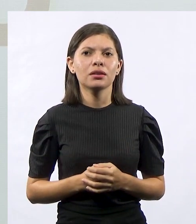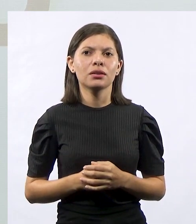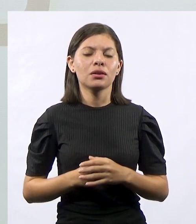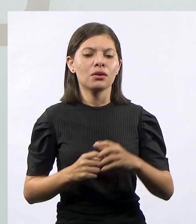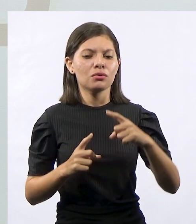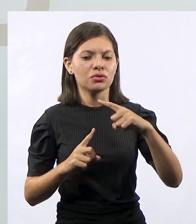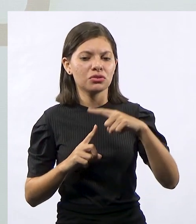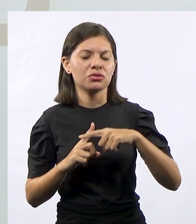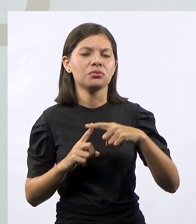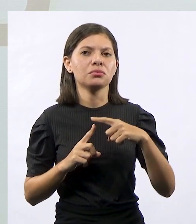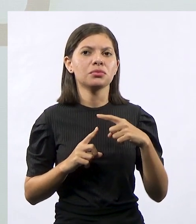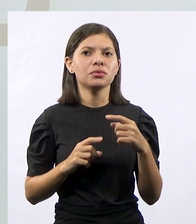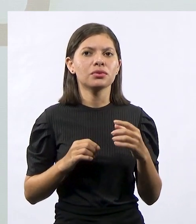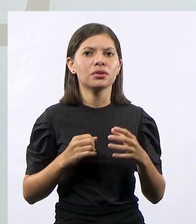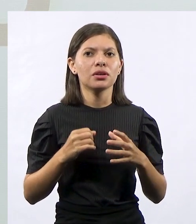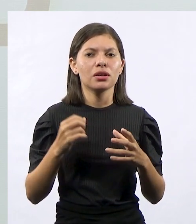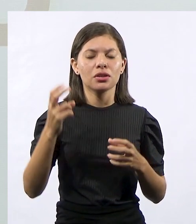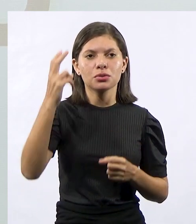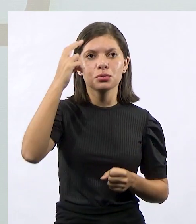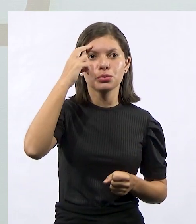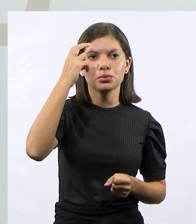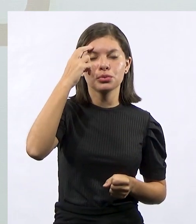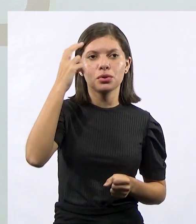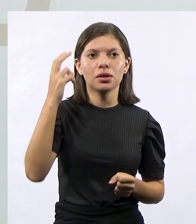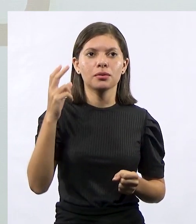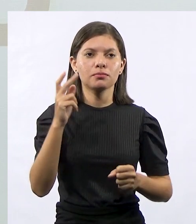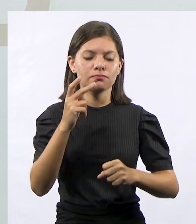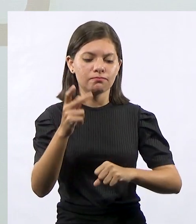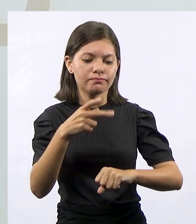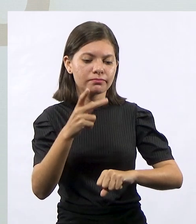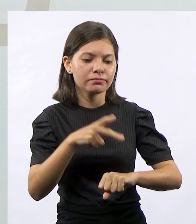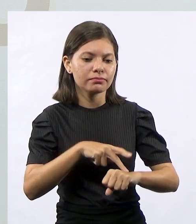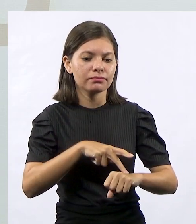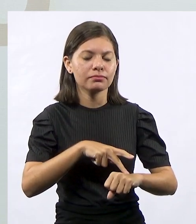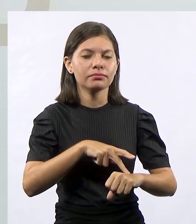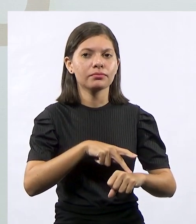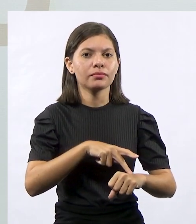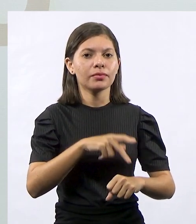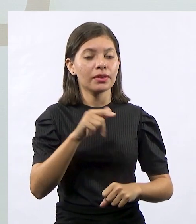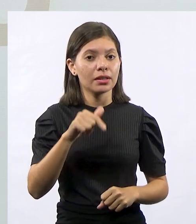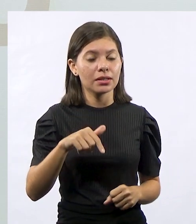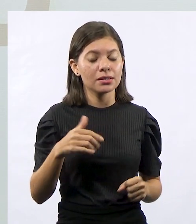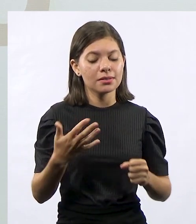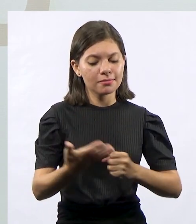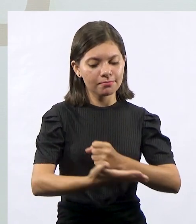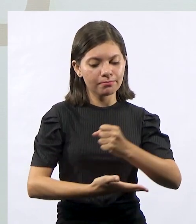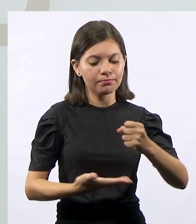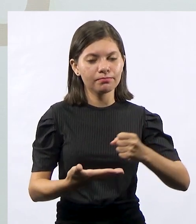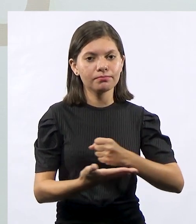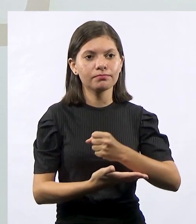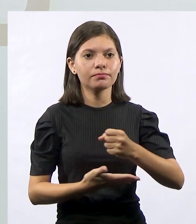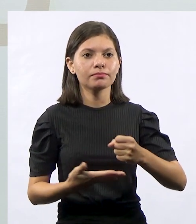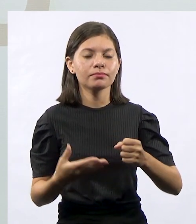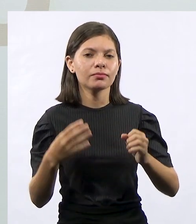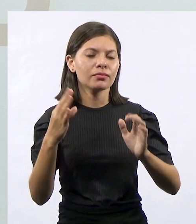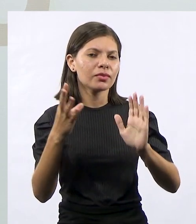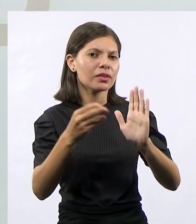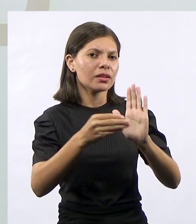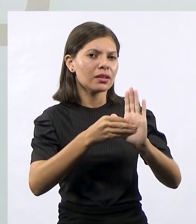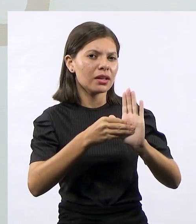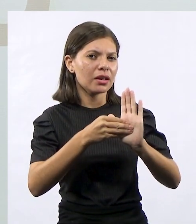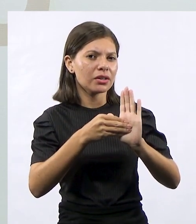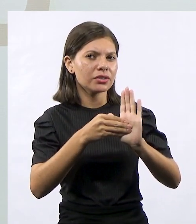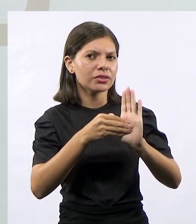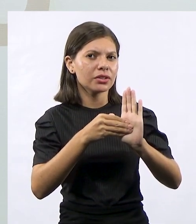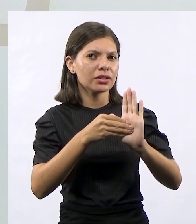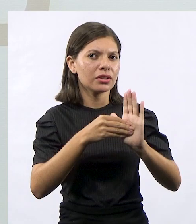de manifestações da cultura nacional. Então, esses princípios da LDB são princípios que